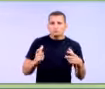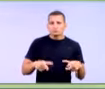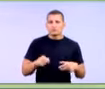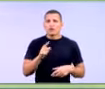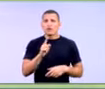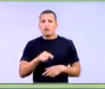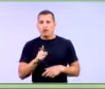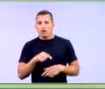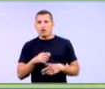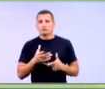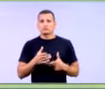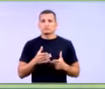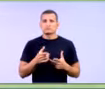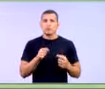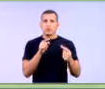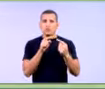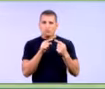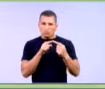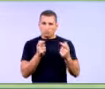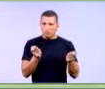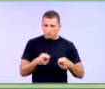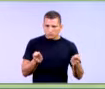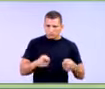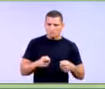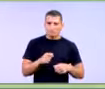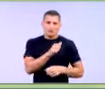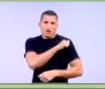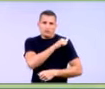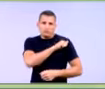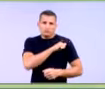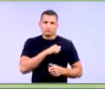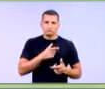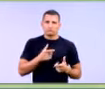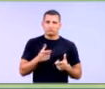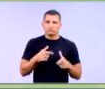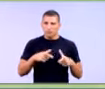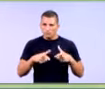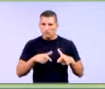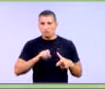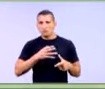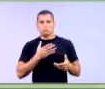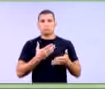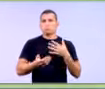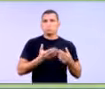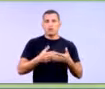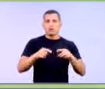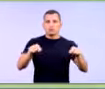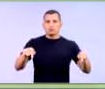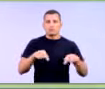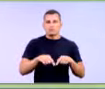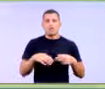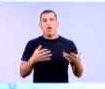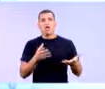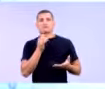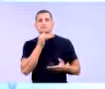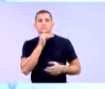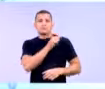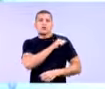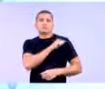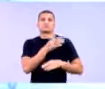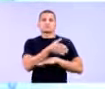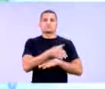ambiente que propicia o aluno a desenvolver as atividades dele ou é um ambiente qualquer? O aluno vai fazer um estágio, esse estágio,